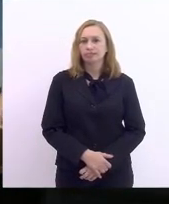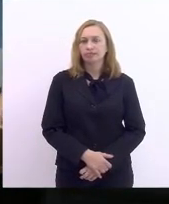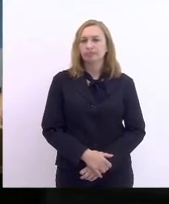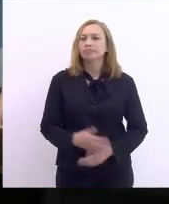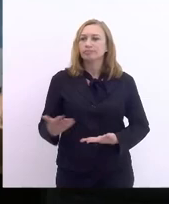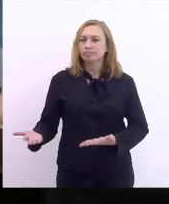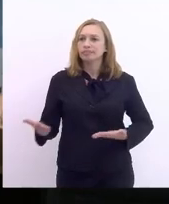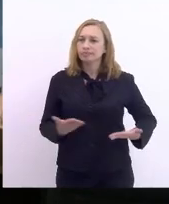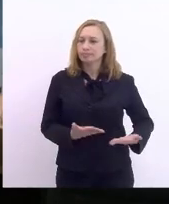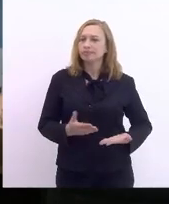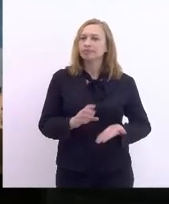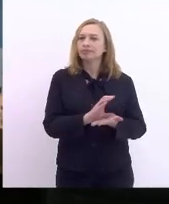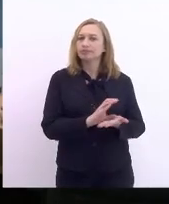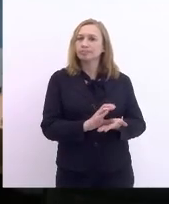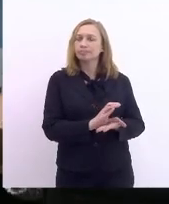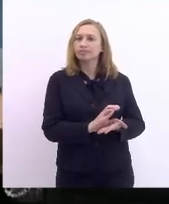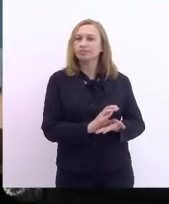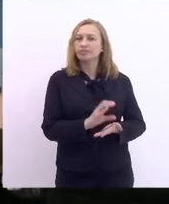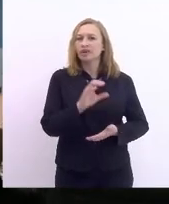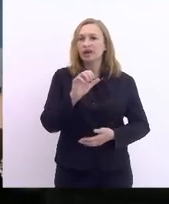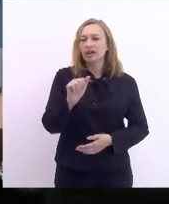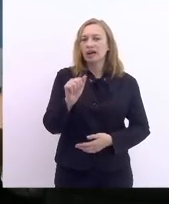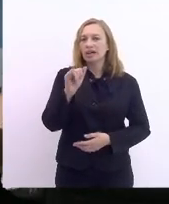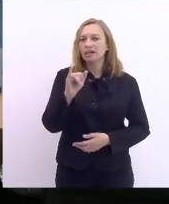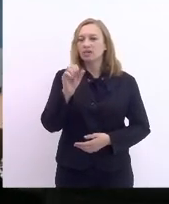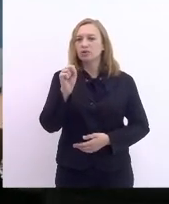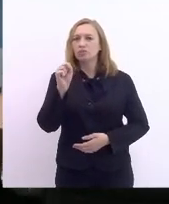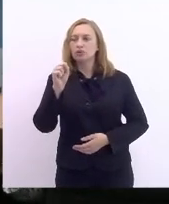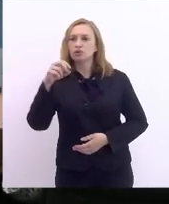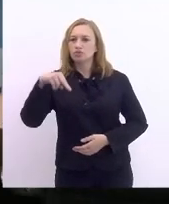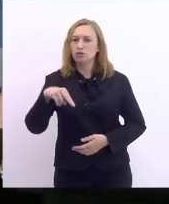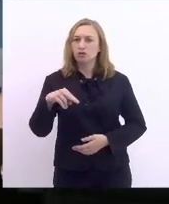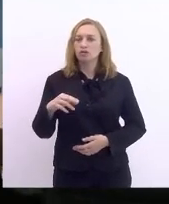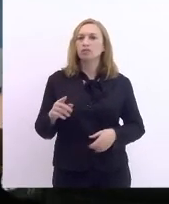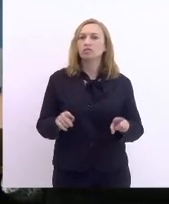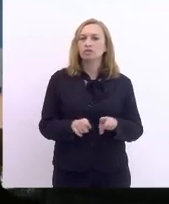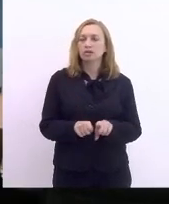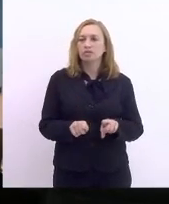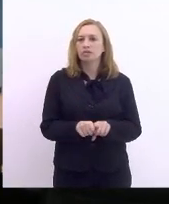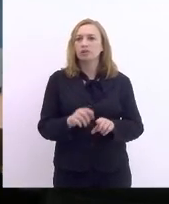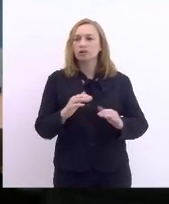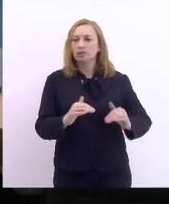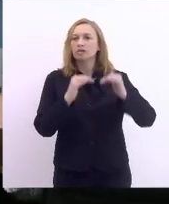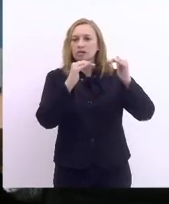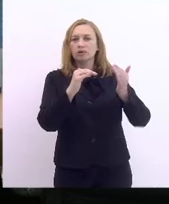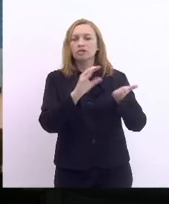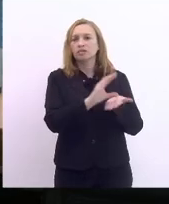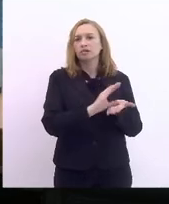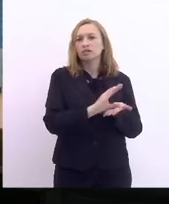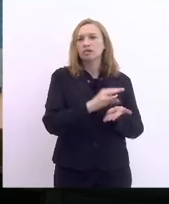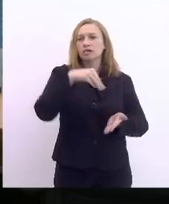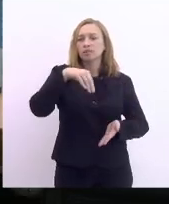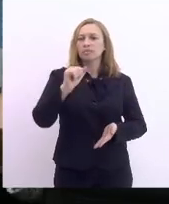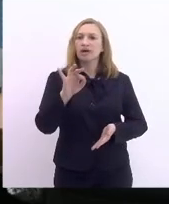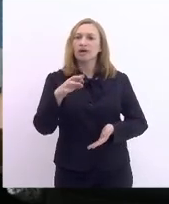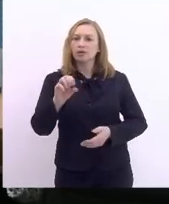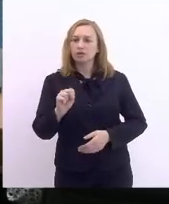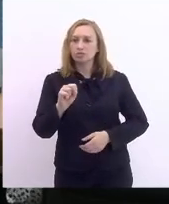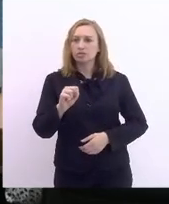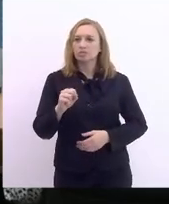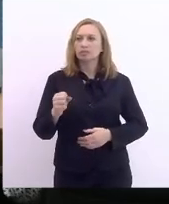e convidamos o conselheiro titular Ailson Antônio de Freitas e o conselheiro suplente Marcos Paulo de Oliveira